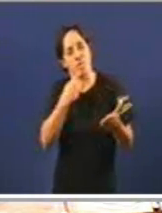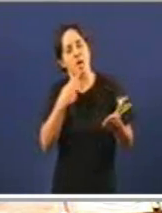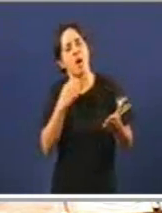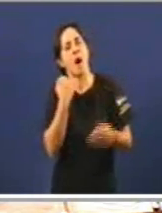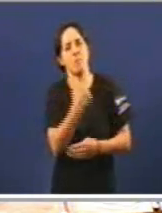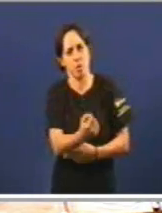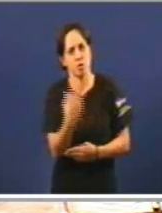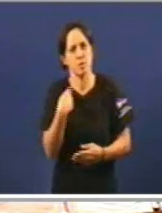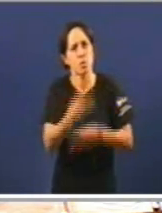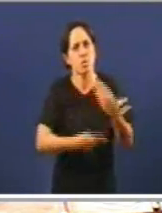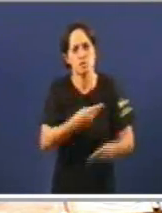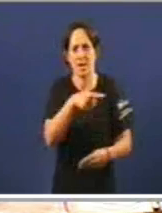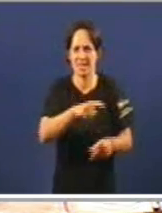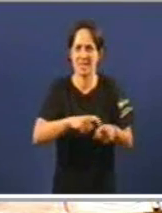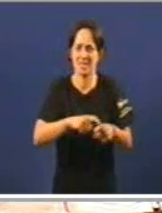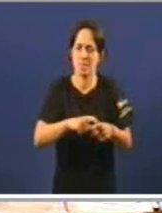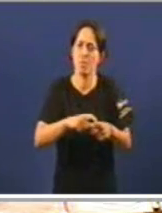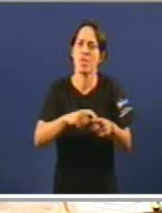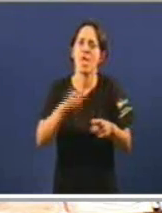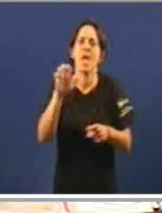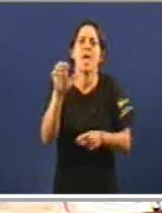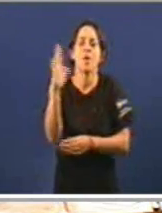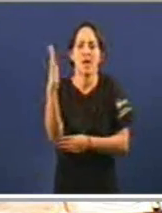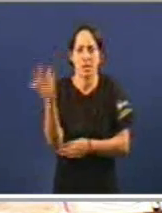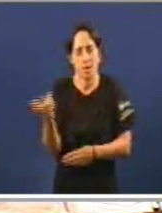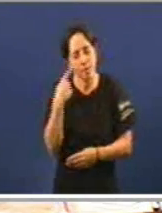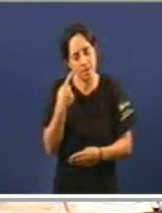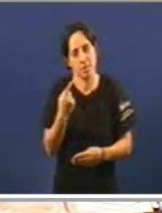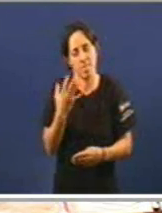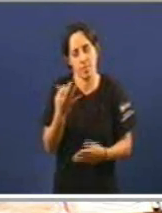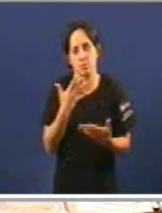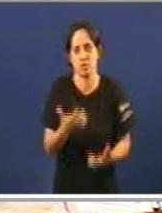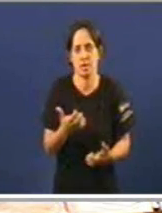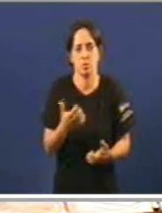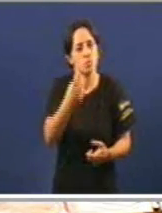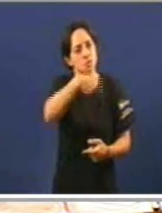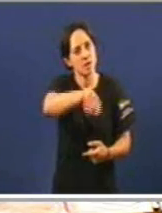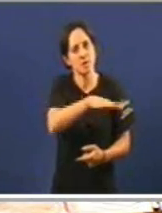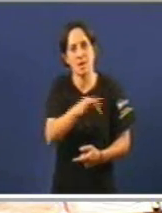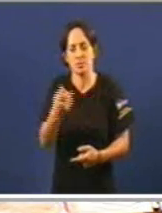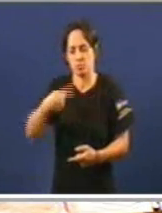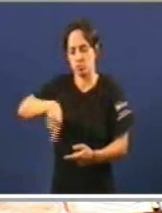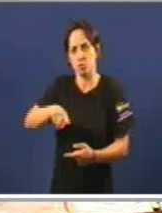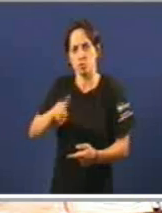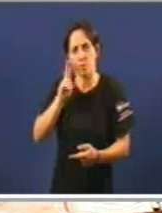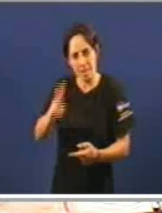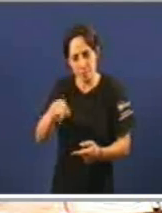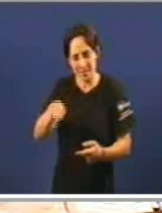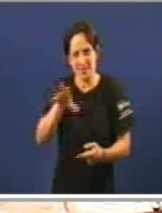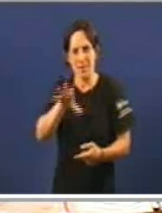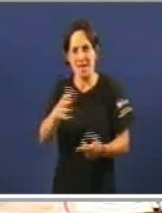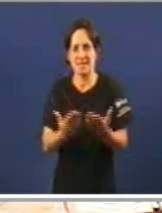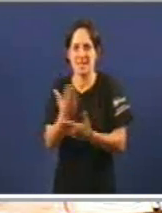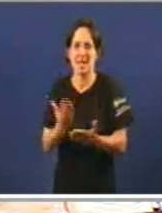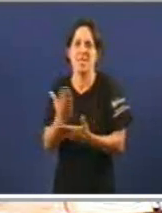outros. Isto é así. Entón, señamos serios, vostedes e máis nós vemos este país diariamente